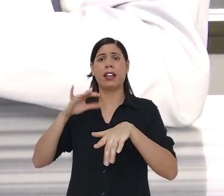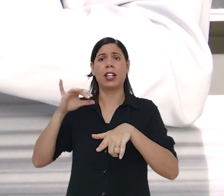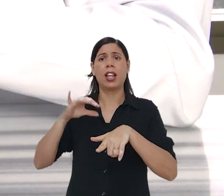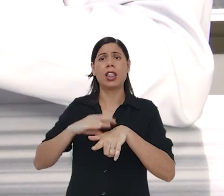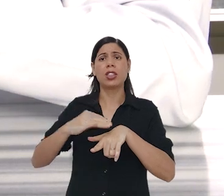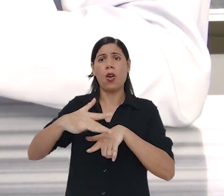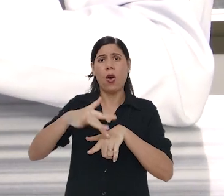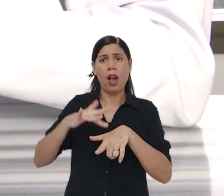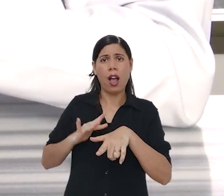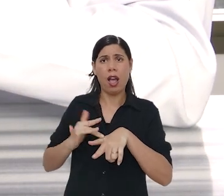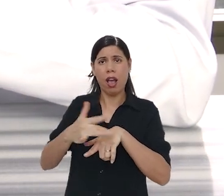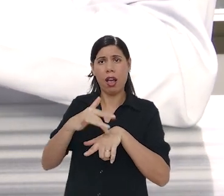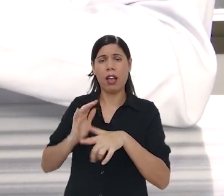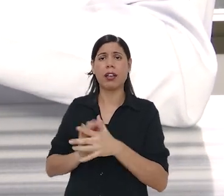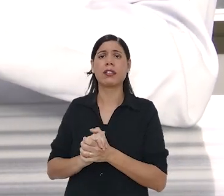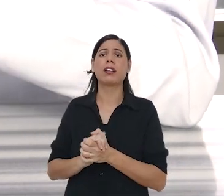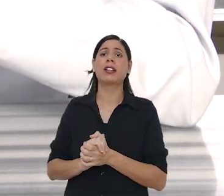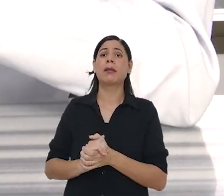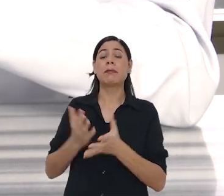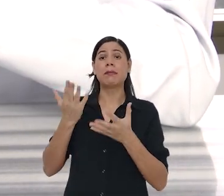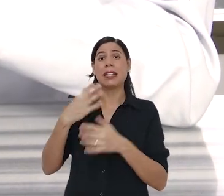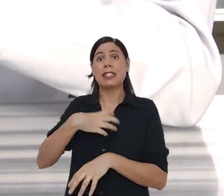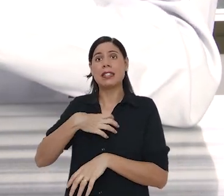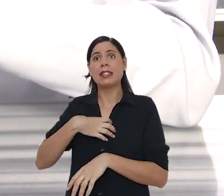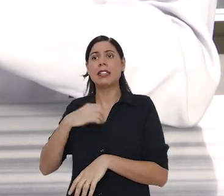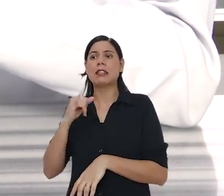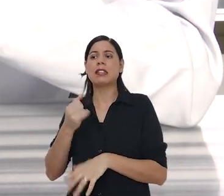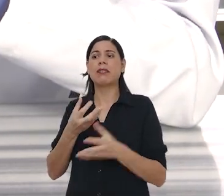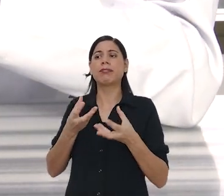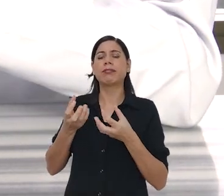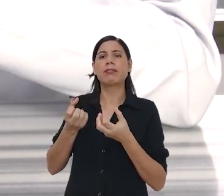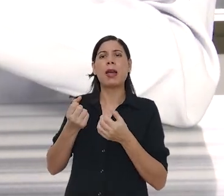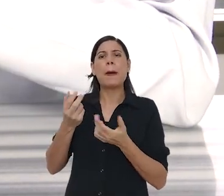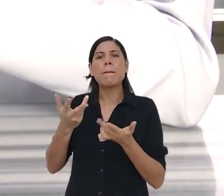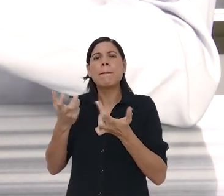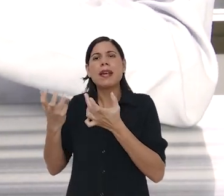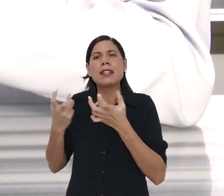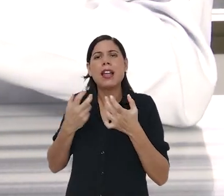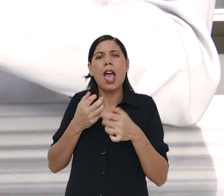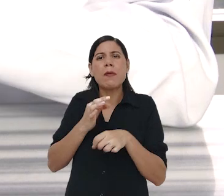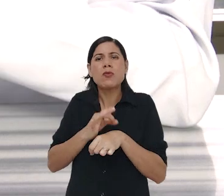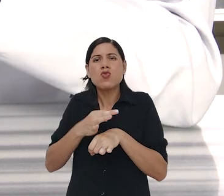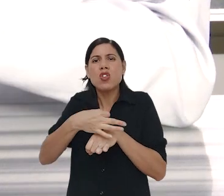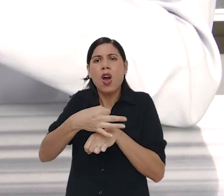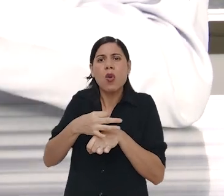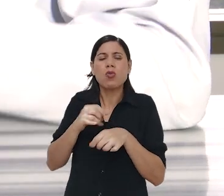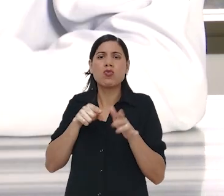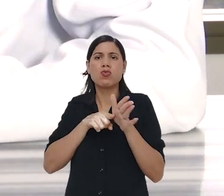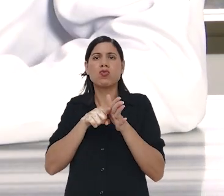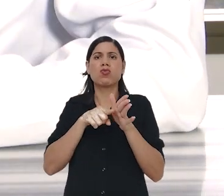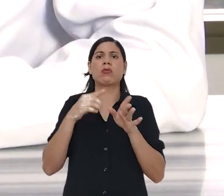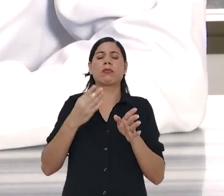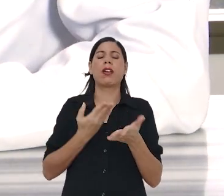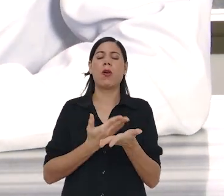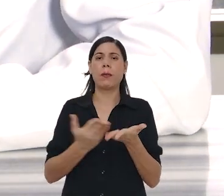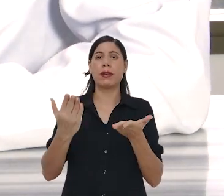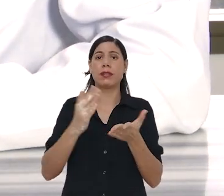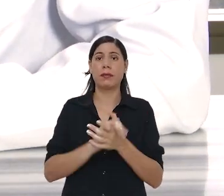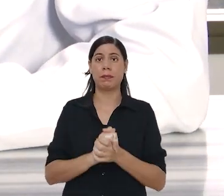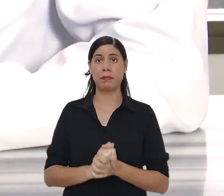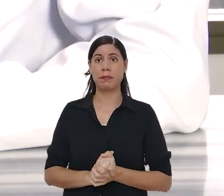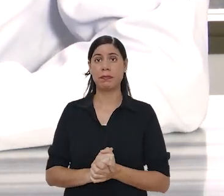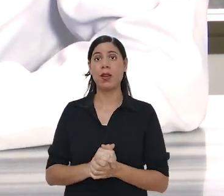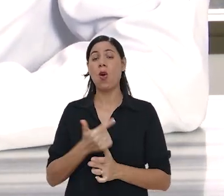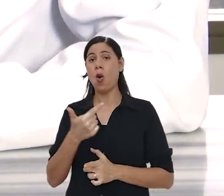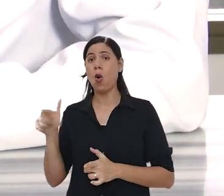próstata, né, que é via retal, para sentir a consistência da próstata, se tem algum nódulo, algum caroço, alguma nodulação suspeita para poder investigar. Esse é o exame